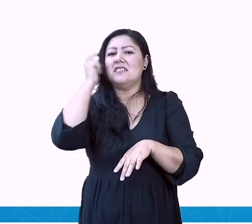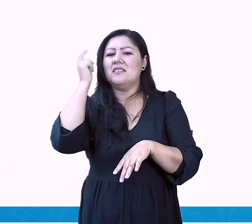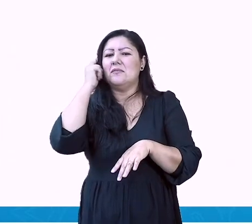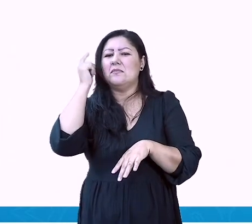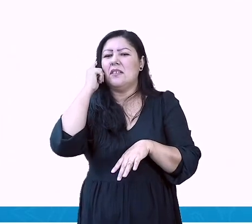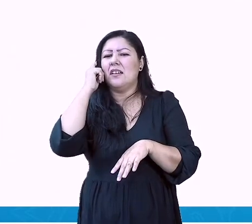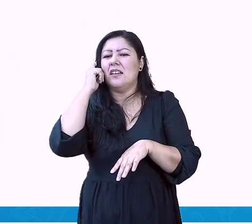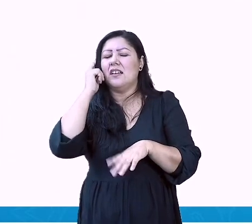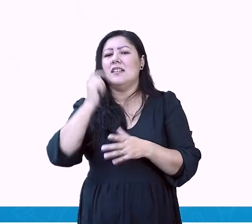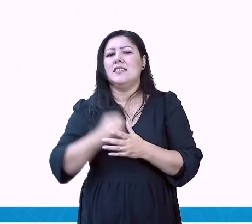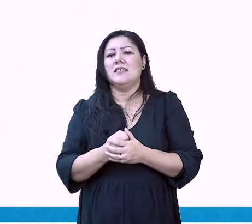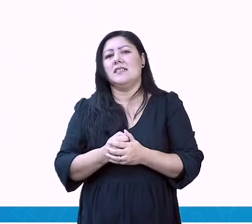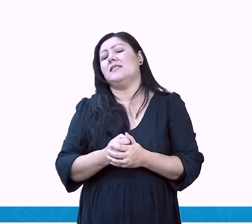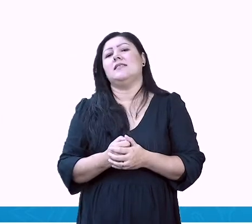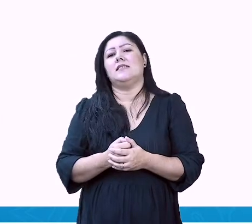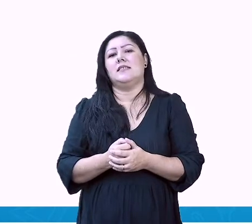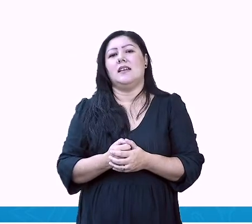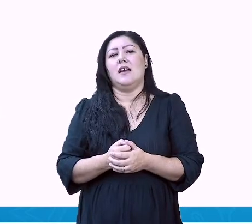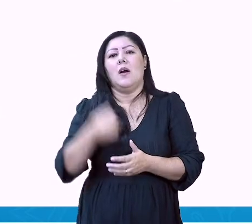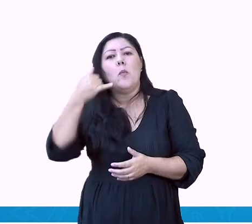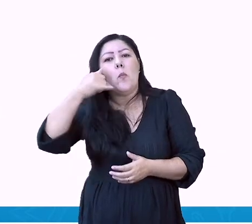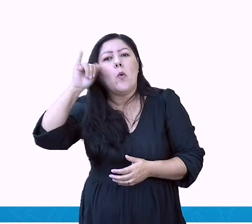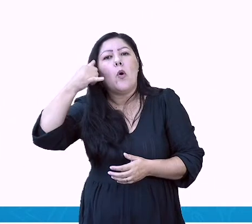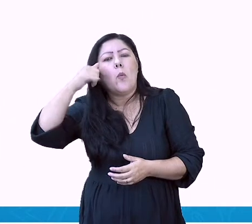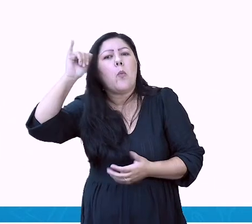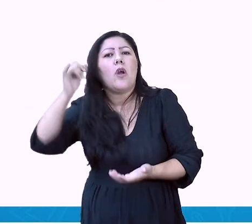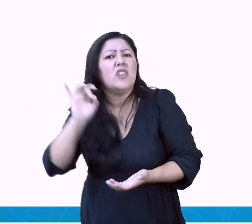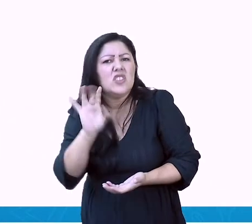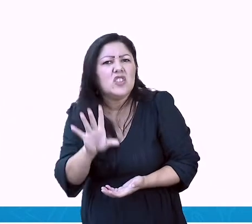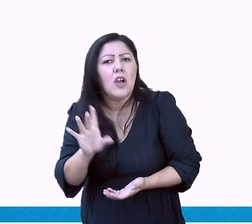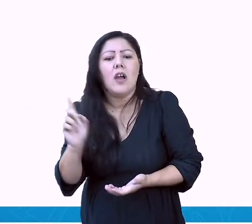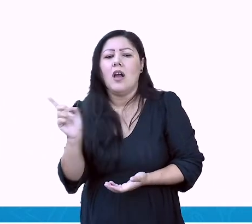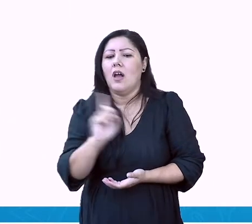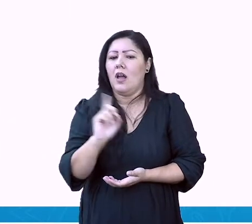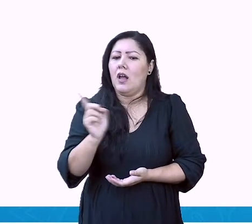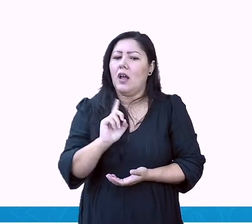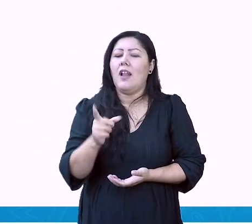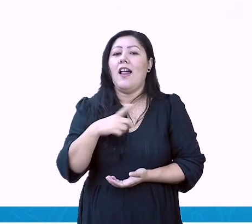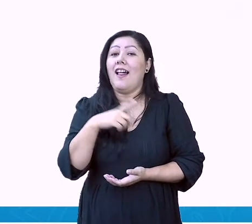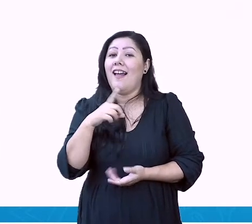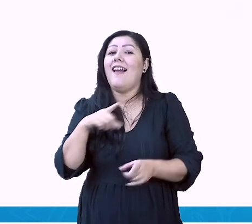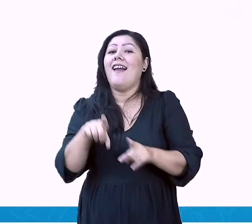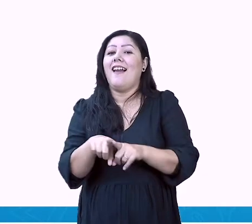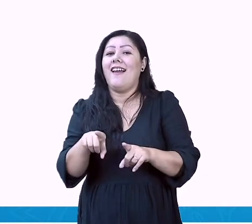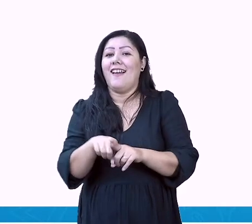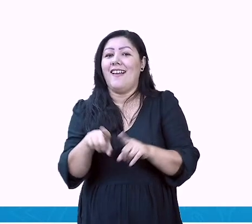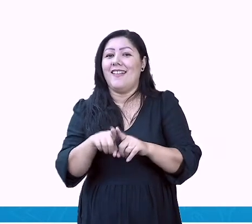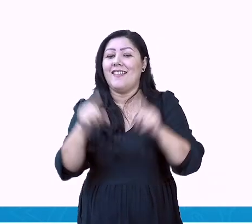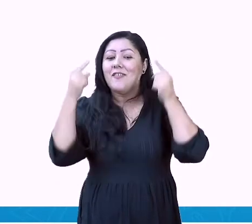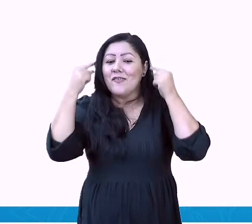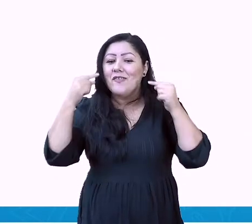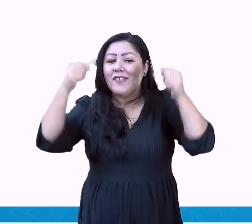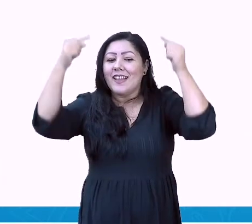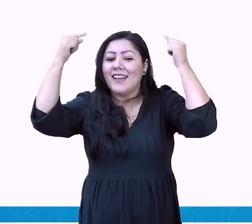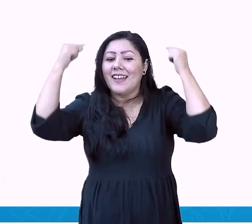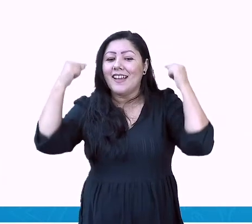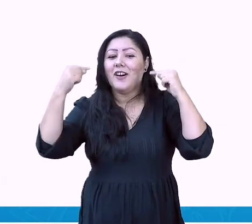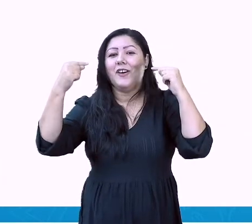da pecuária, acha que é só a pecuária bovina. Não, nós temos a pecuária ovina também no